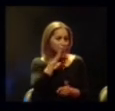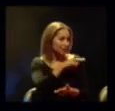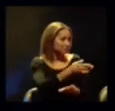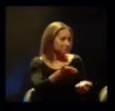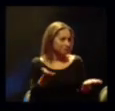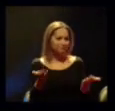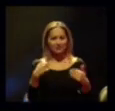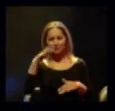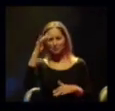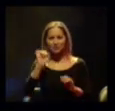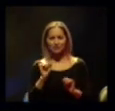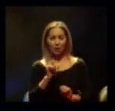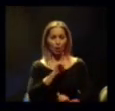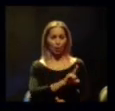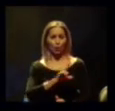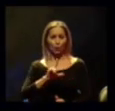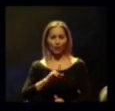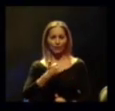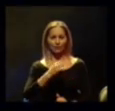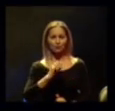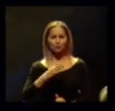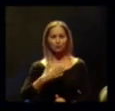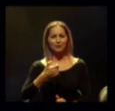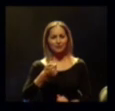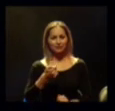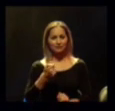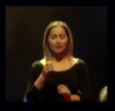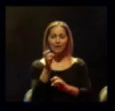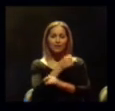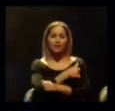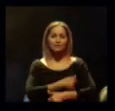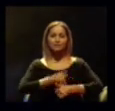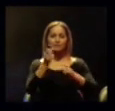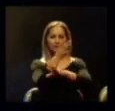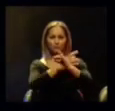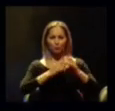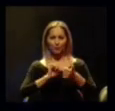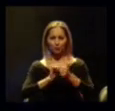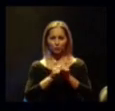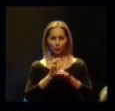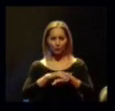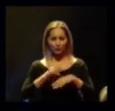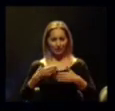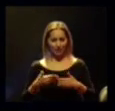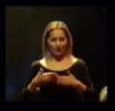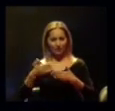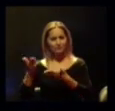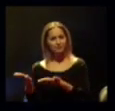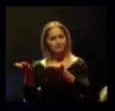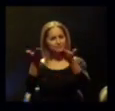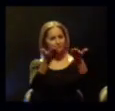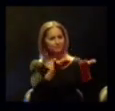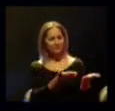que sim. Lolé foi em 2015 a Cidade Europeia do Desporto, por isso entregamos agora a